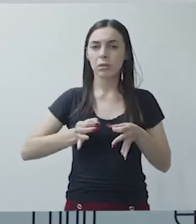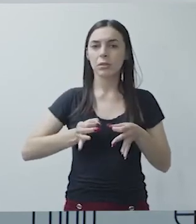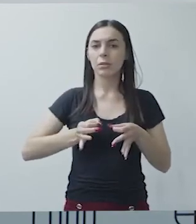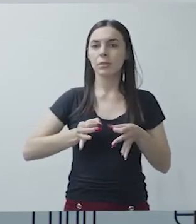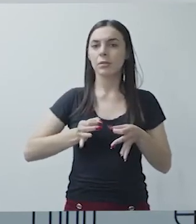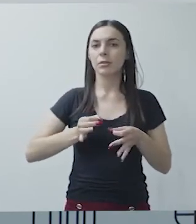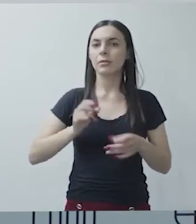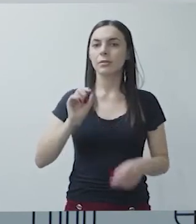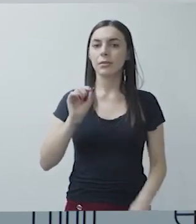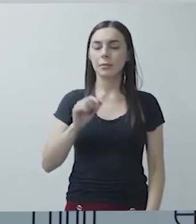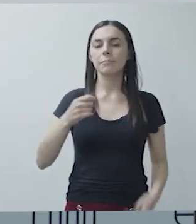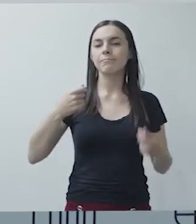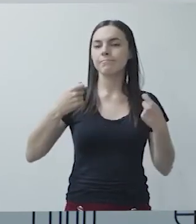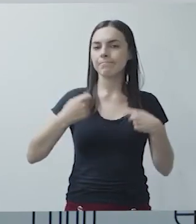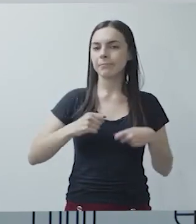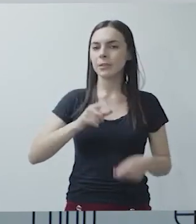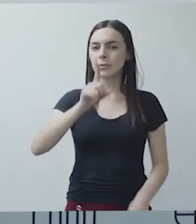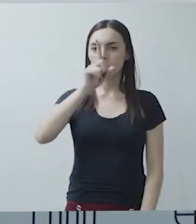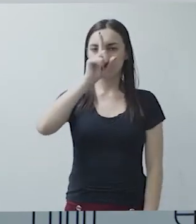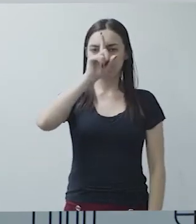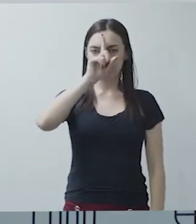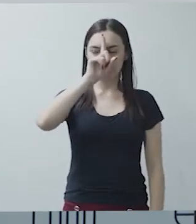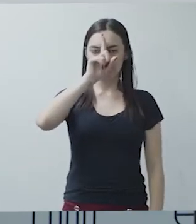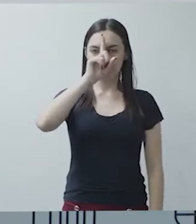exata, então ele precisa ficar aqui.